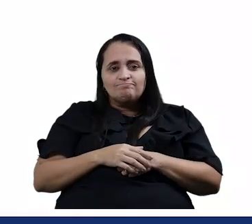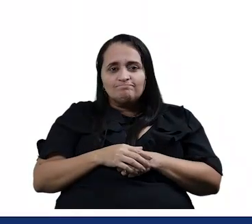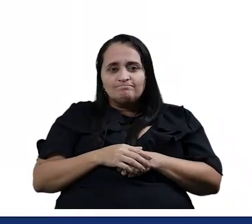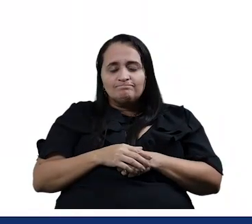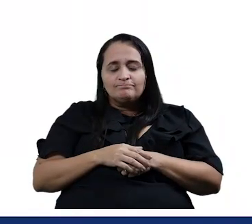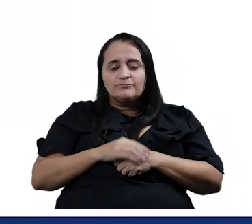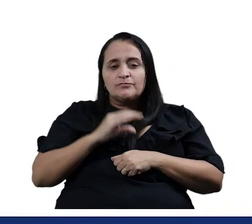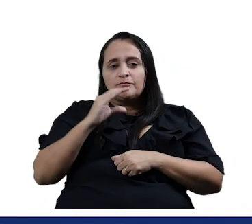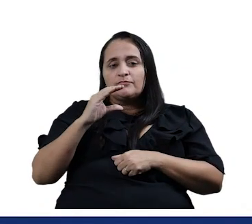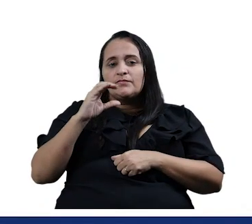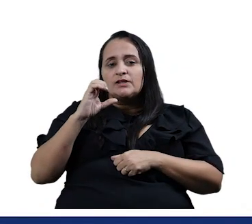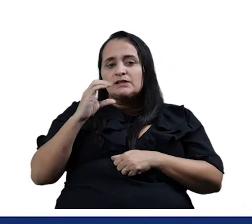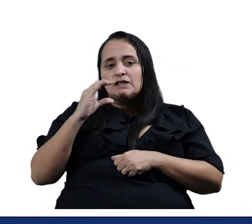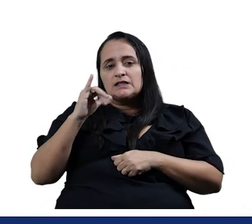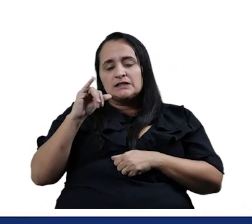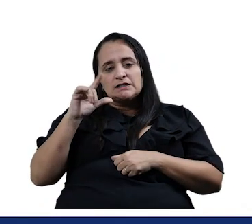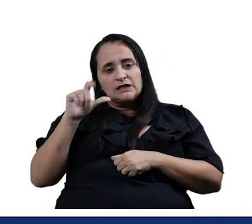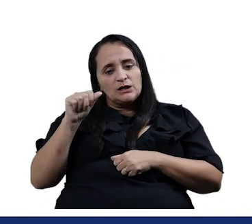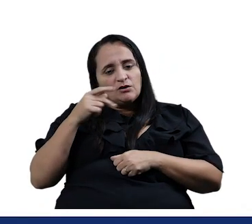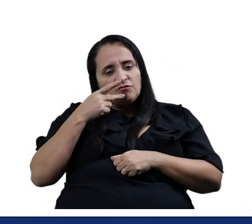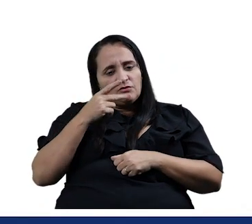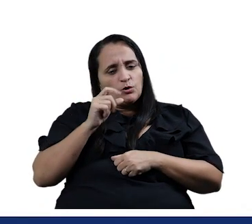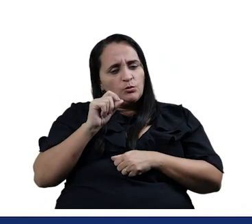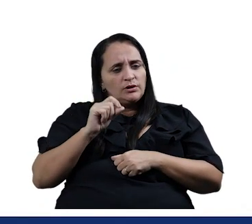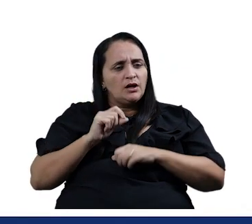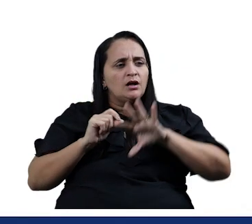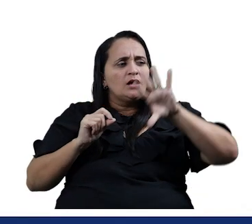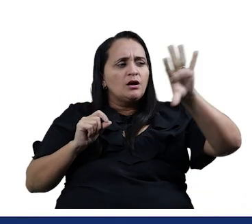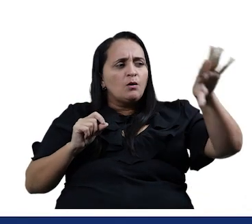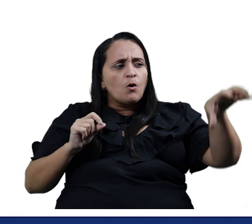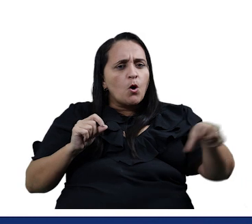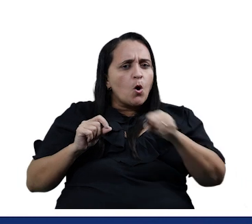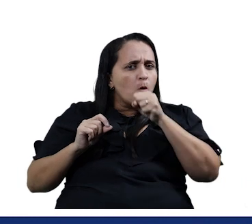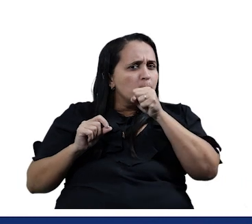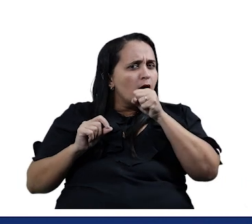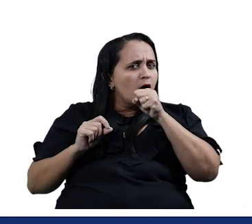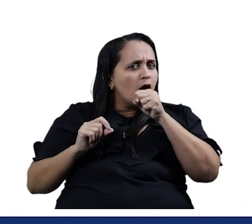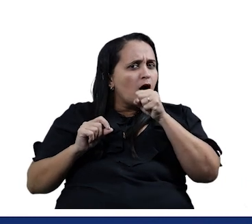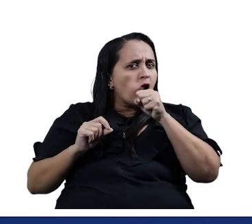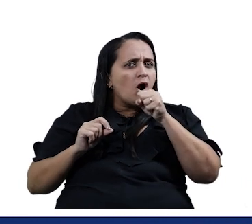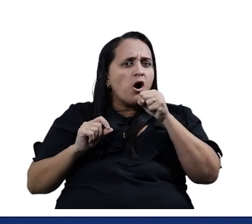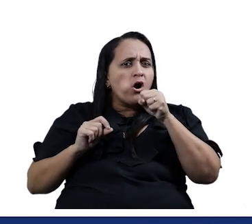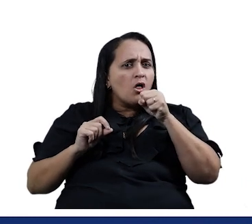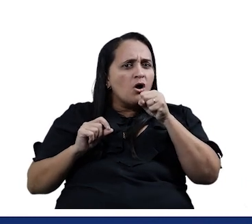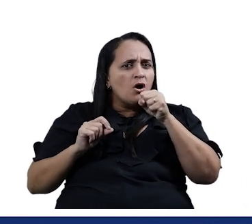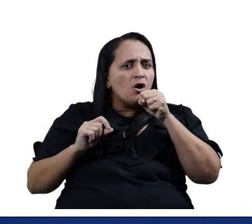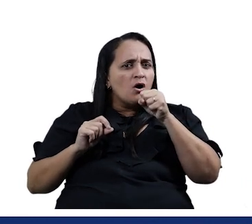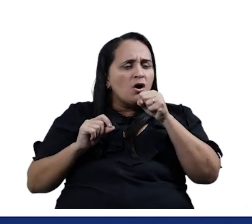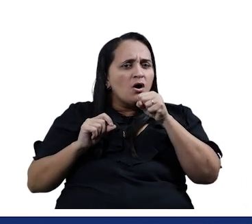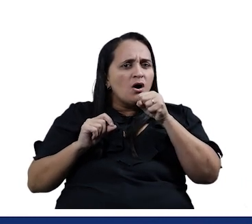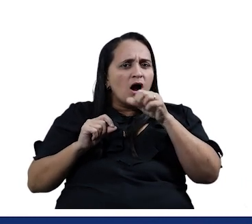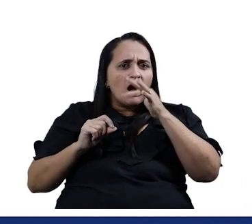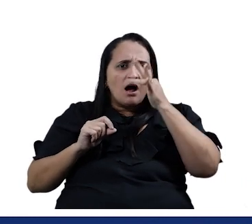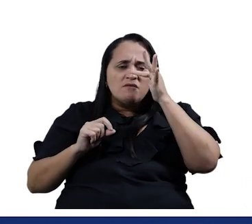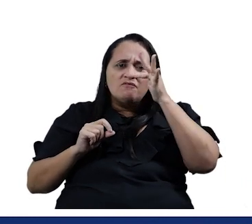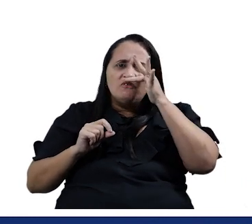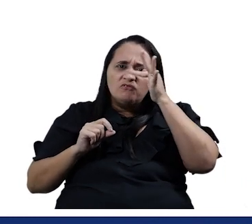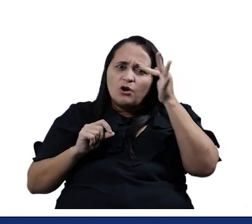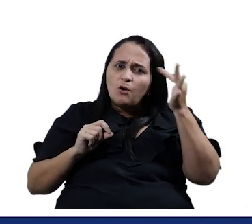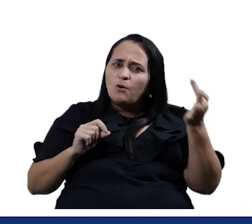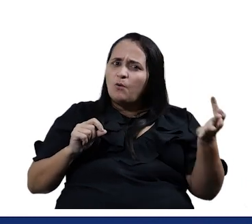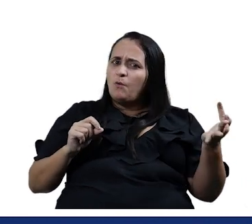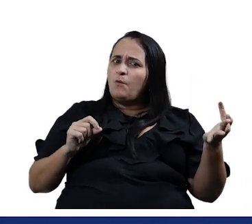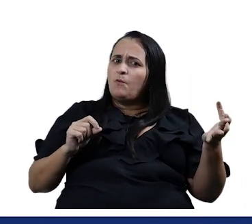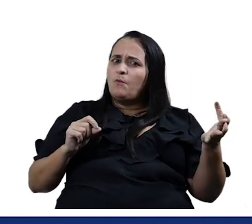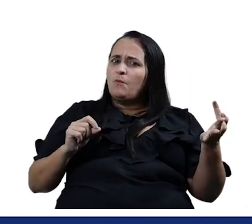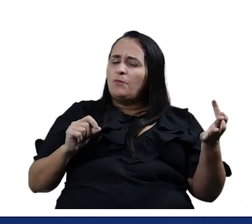a flor? Se eu já sei que é um roubo de uma flor, então a letra A, o atraso de Cecília, não serve para a